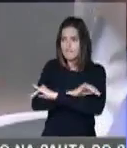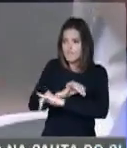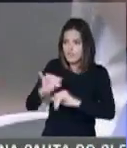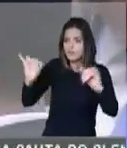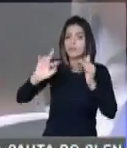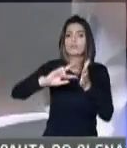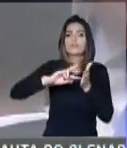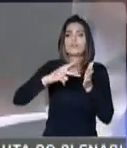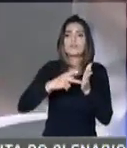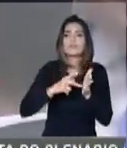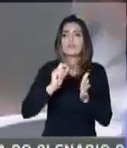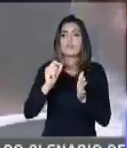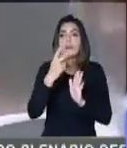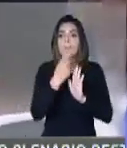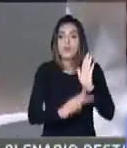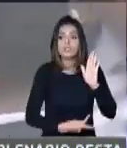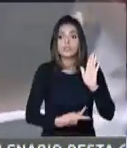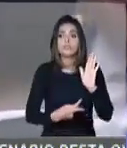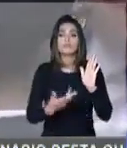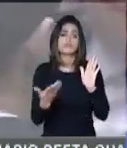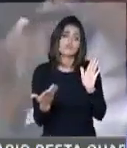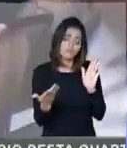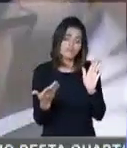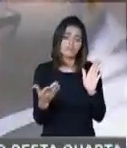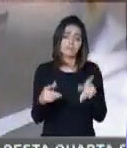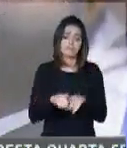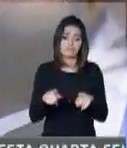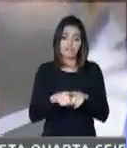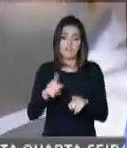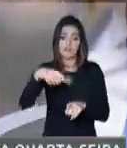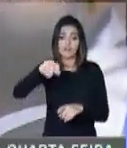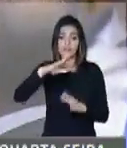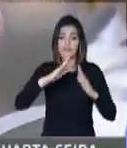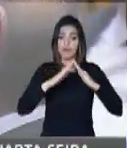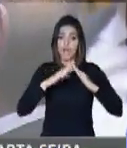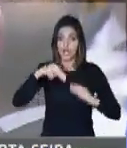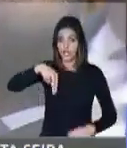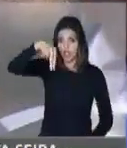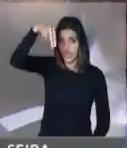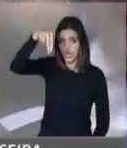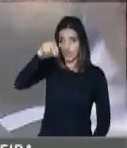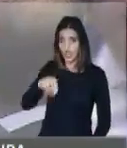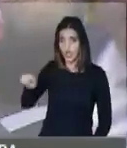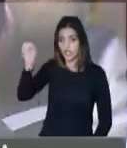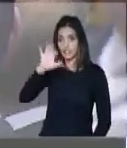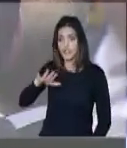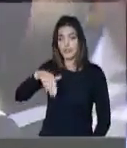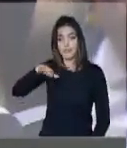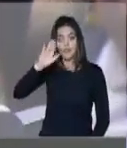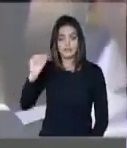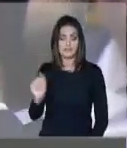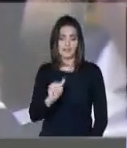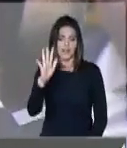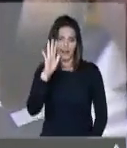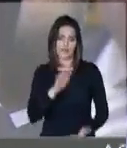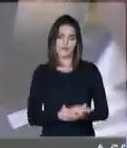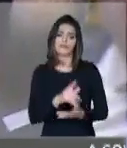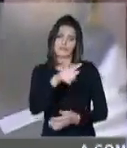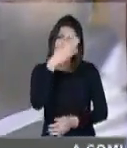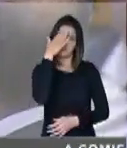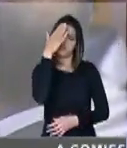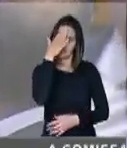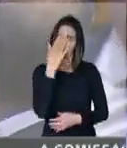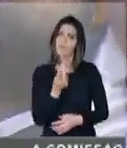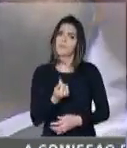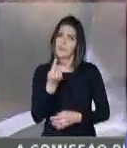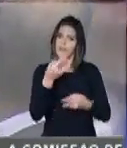comunicados do que significa esse projeto. E, aliás, aqueles que moram no Norte e Nordeste são os que mais pagam a conta, presidente. O senhor bem sabe disso, né?